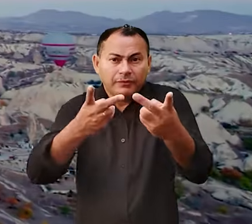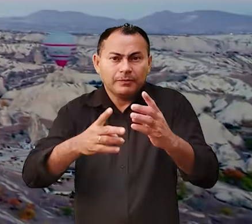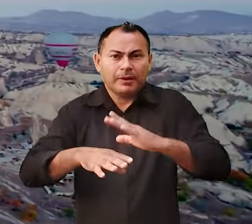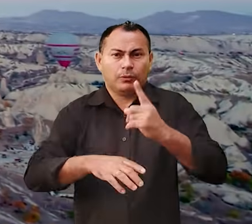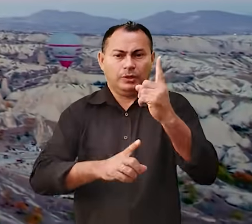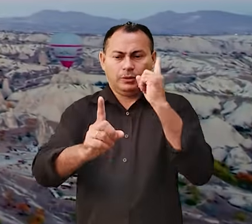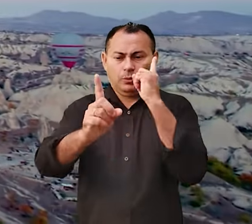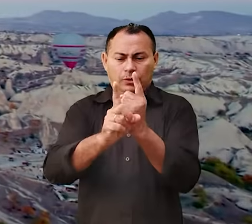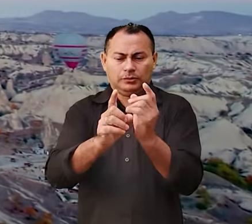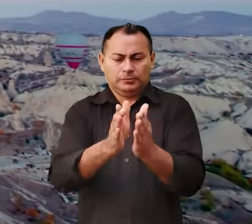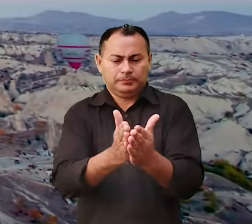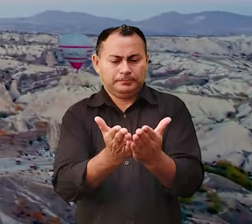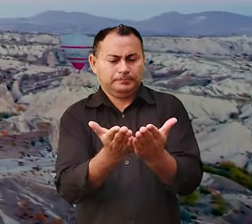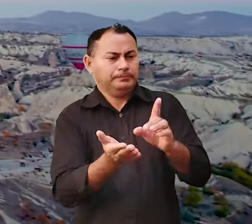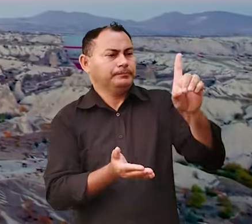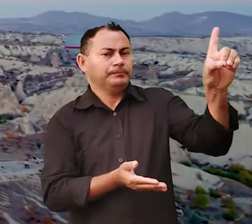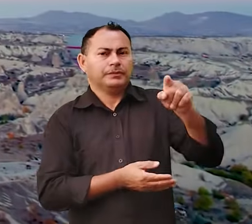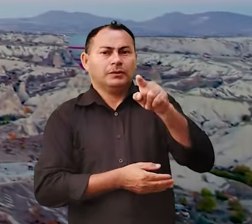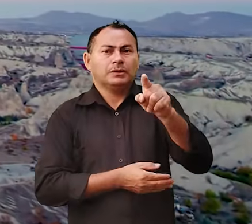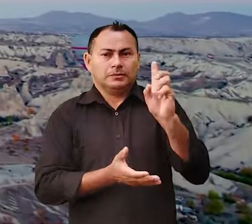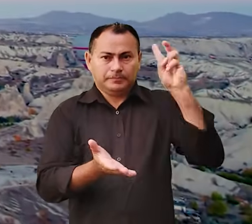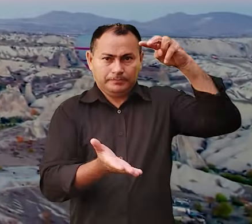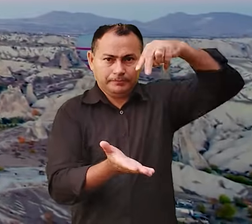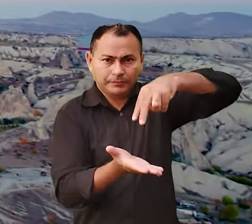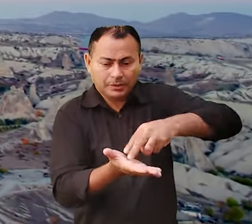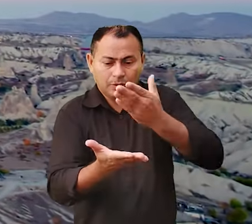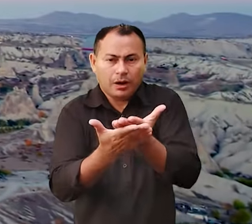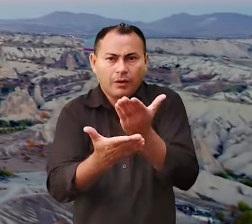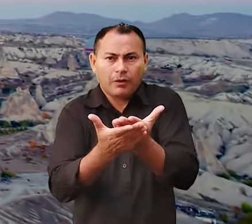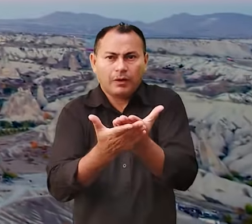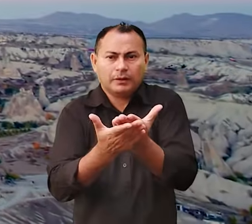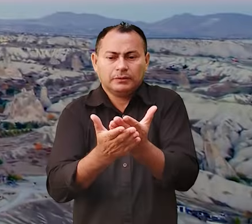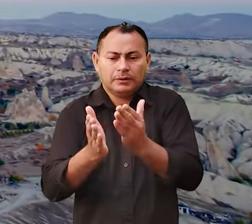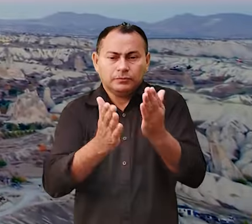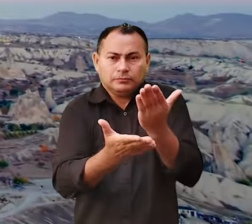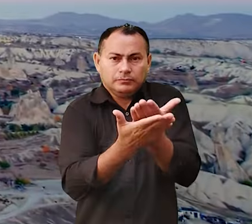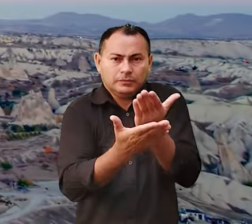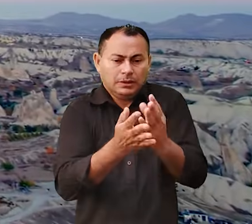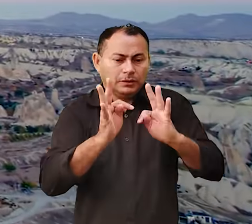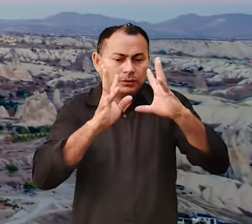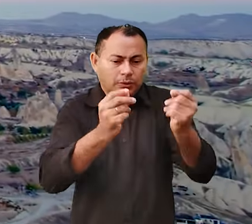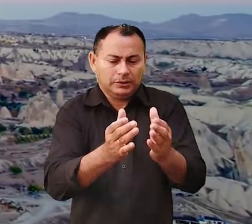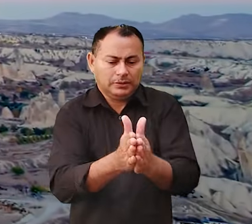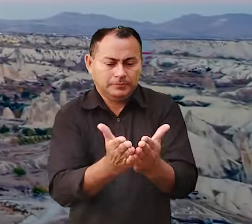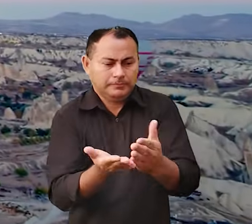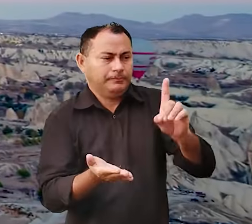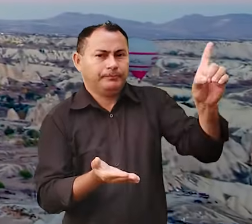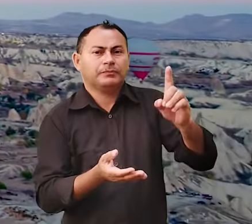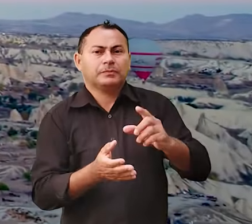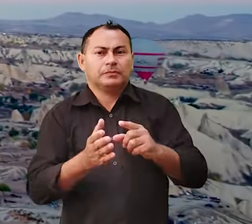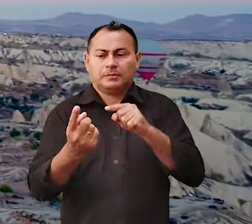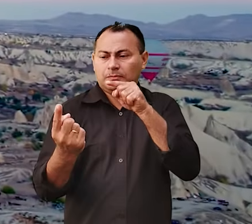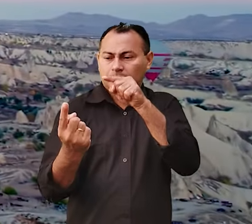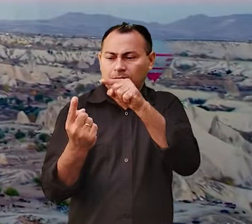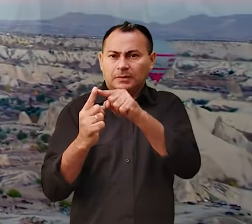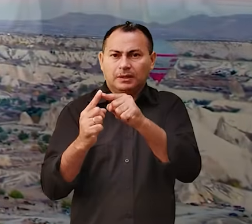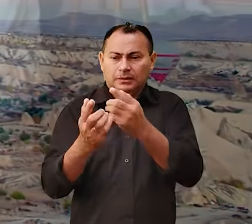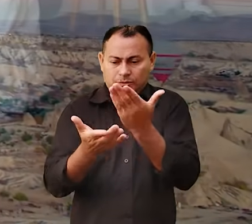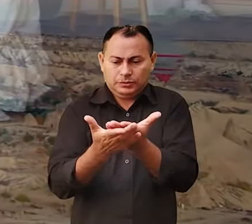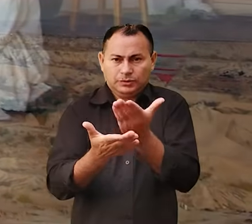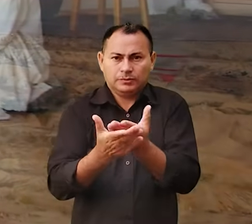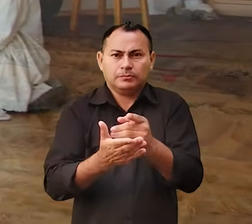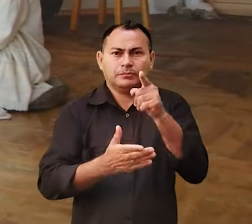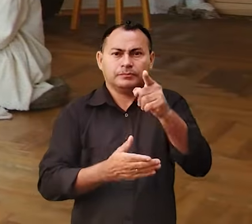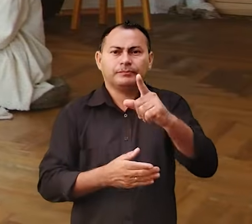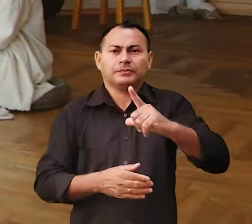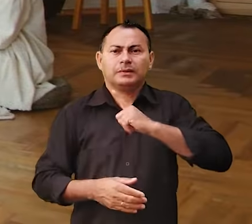Bem-vindo a mais um encontro com a Palavra. Você participará de uma aula que é parte de um estudo de toda a Bíblia. O propósito